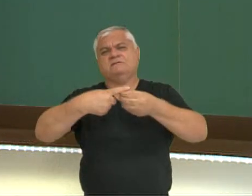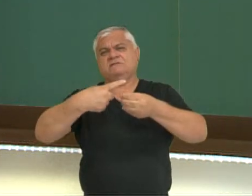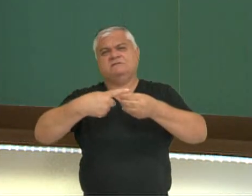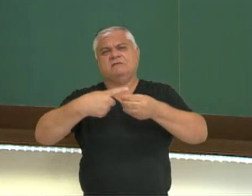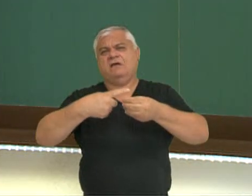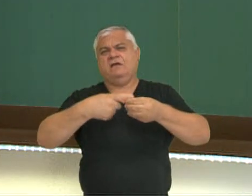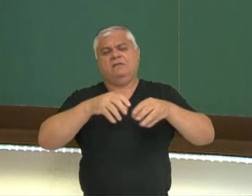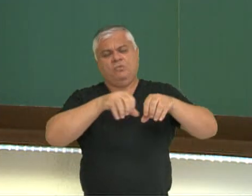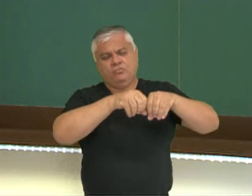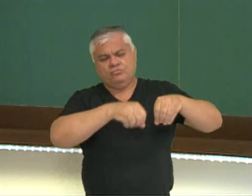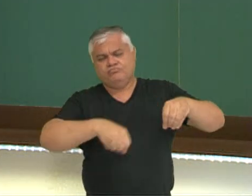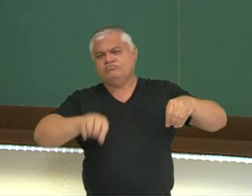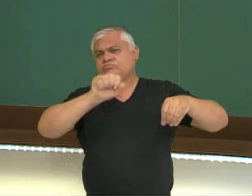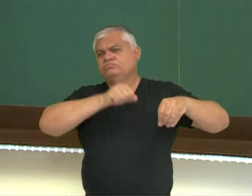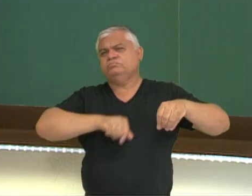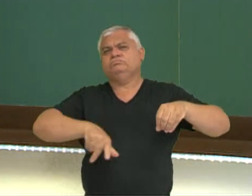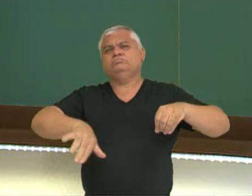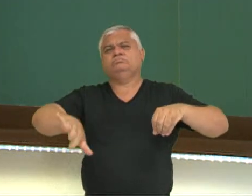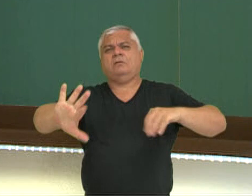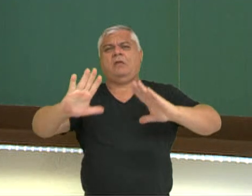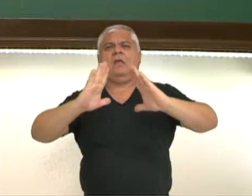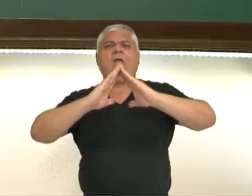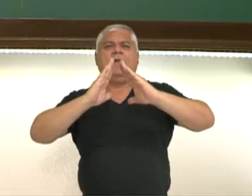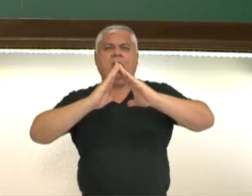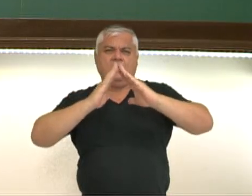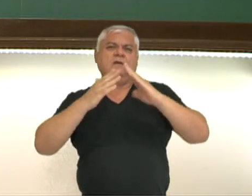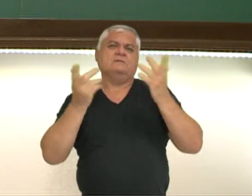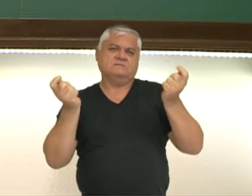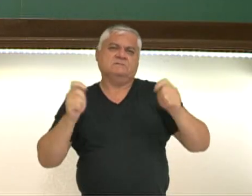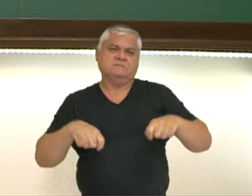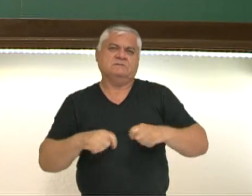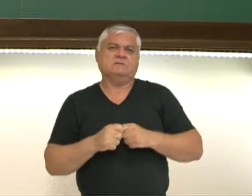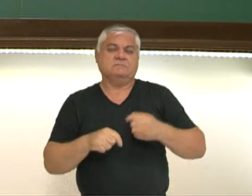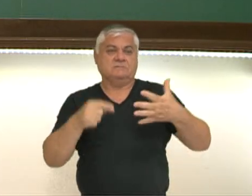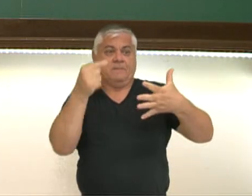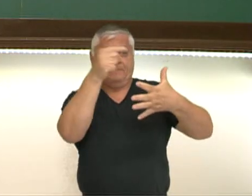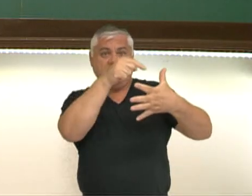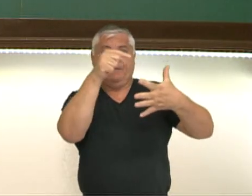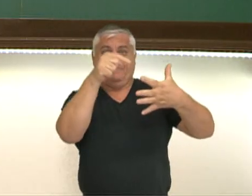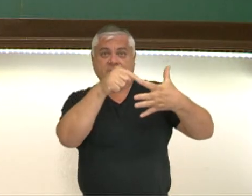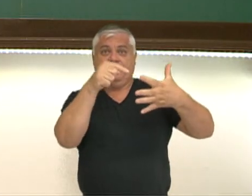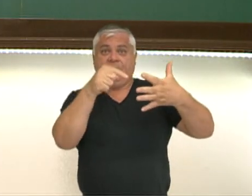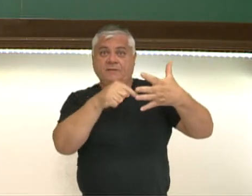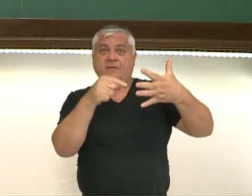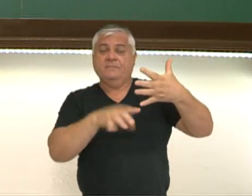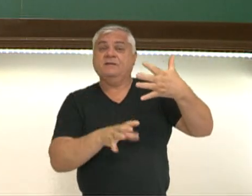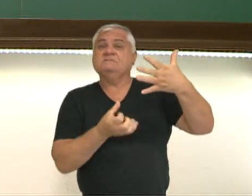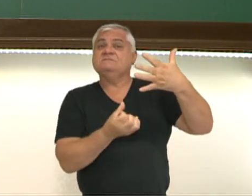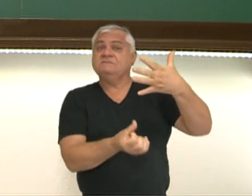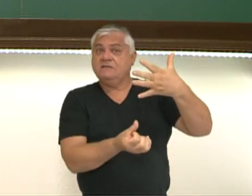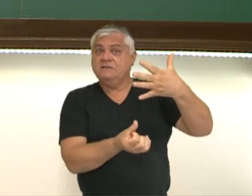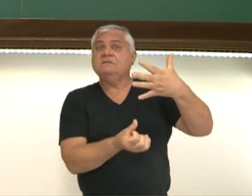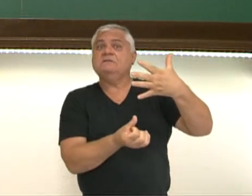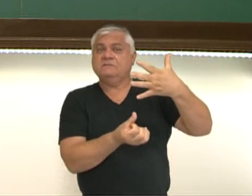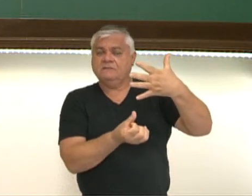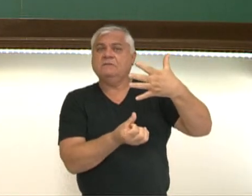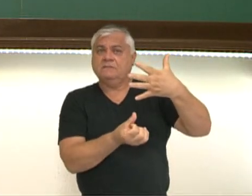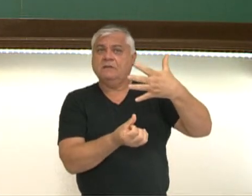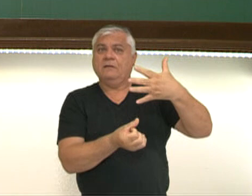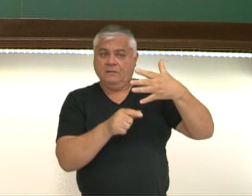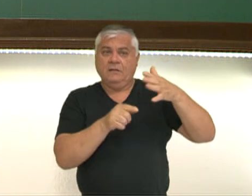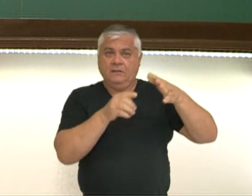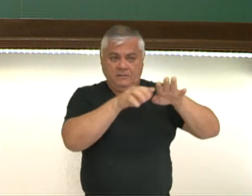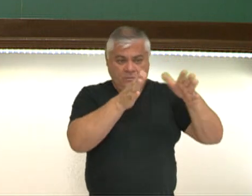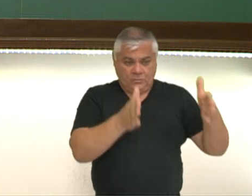a distribuição, que é quando a água vem até as nossas residências. Veja, ela passa por todo aquele processo lá nas estações